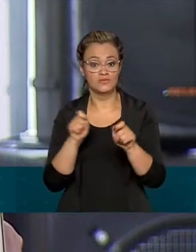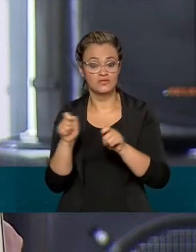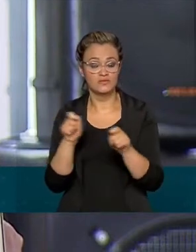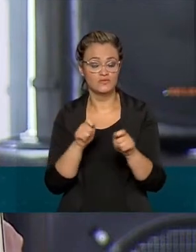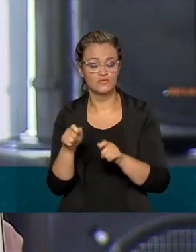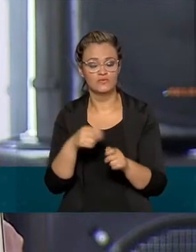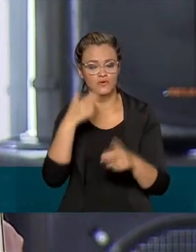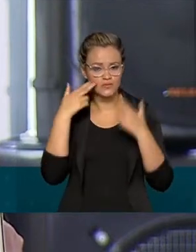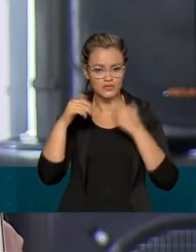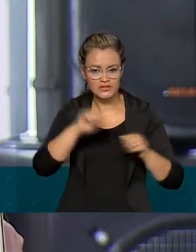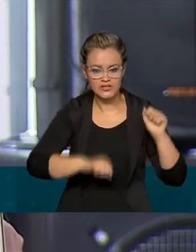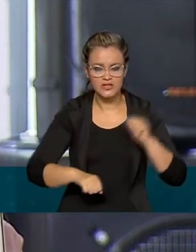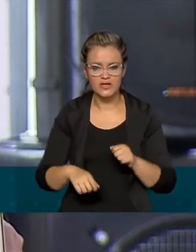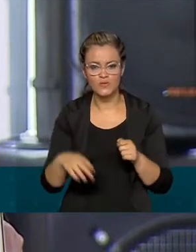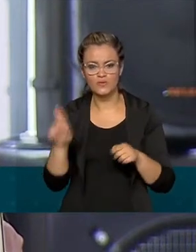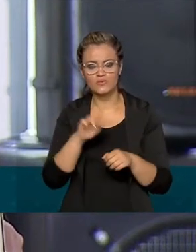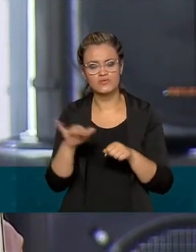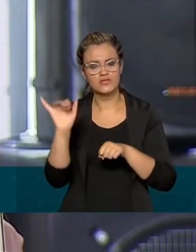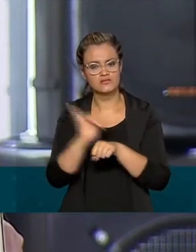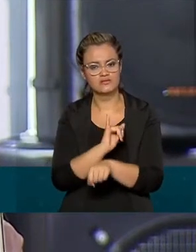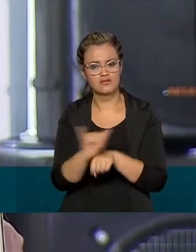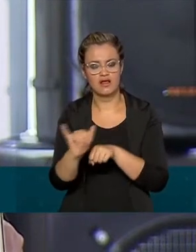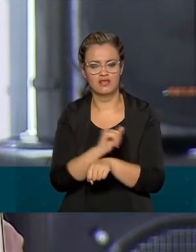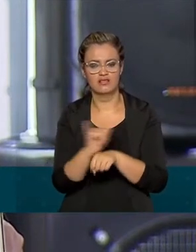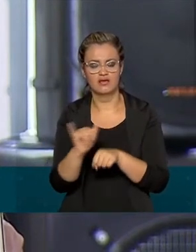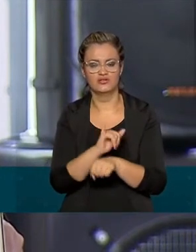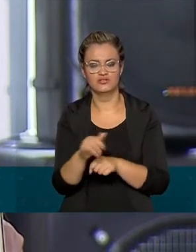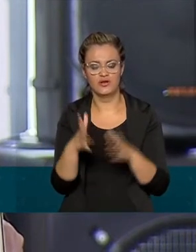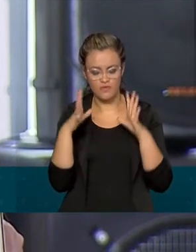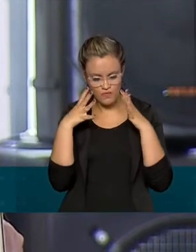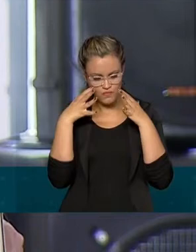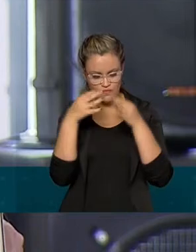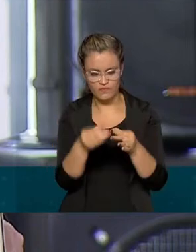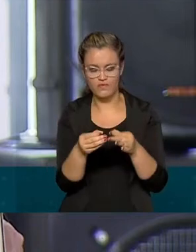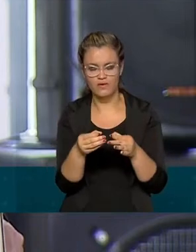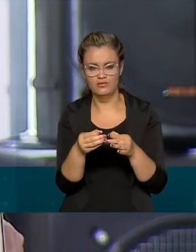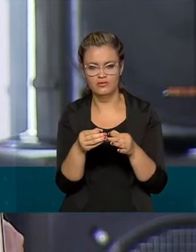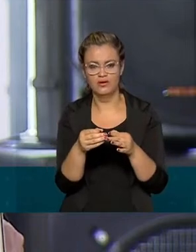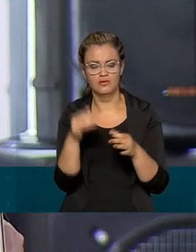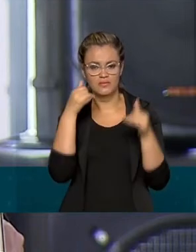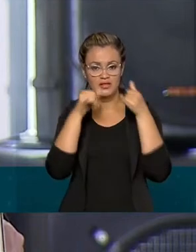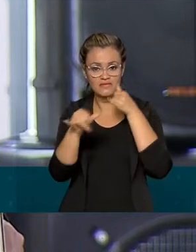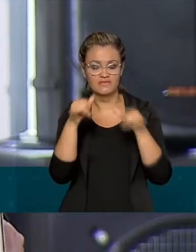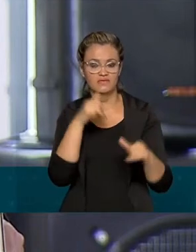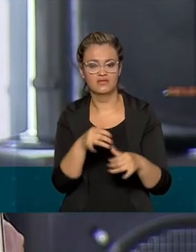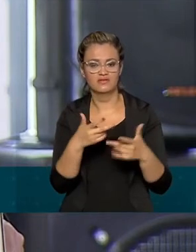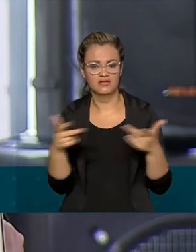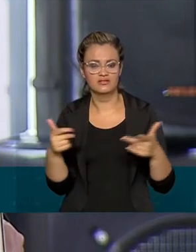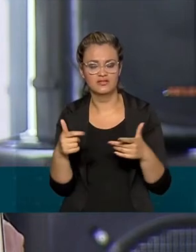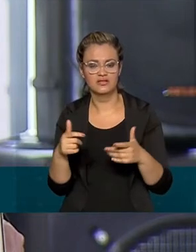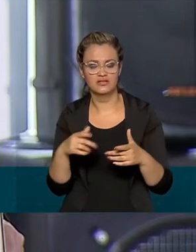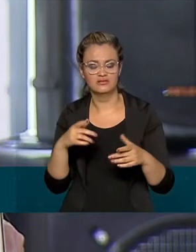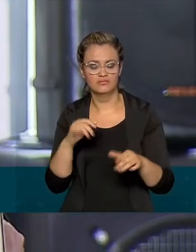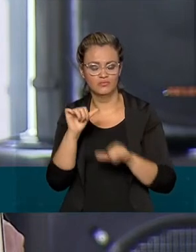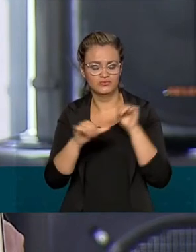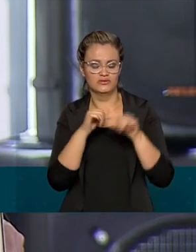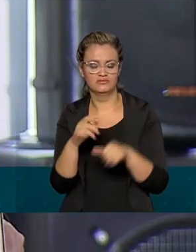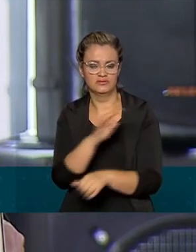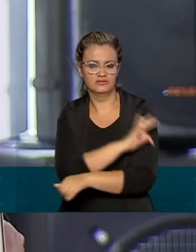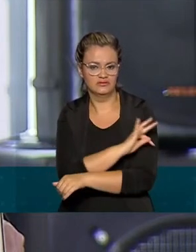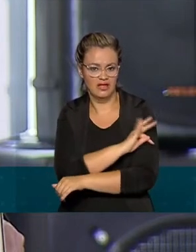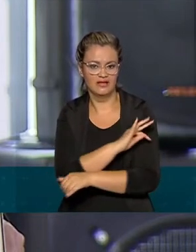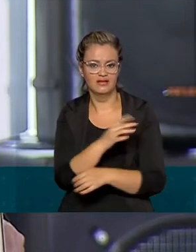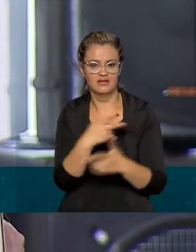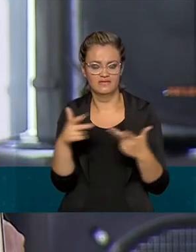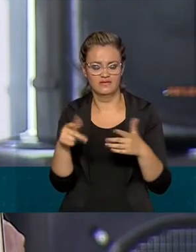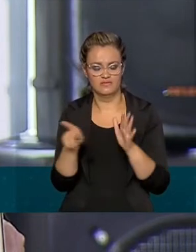importante a utilização de ferramentas estratégicas com foco na vertente preventiva, avançando em técnicas de auditoria